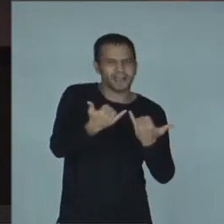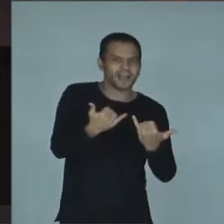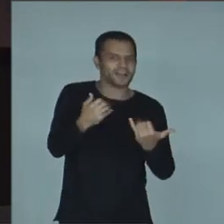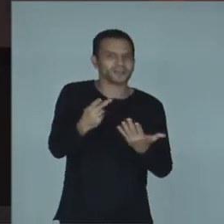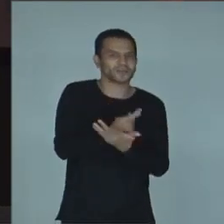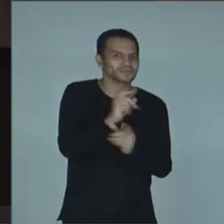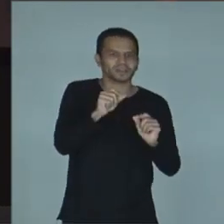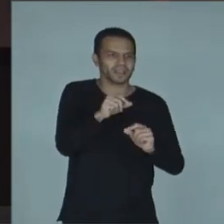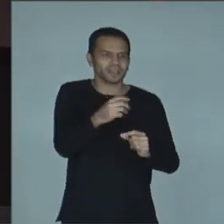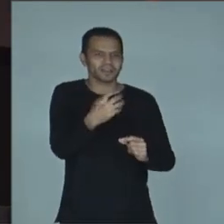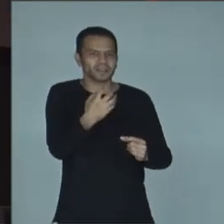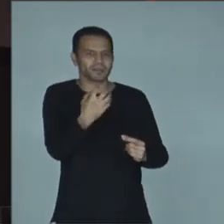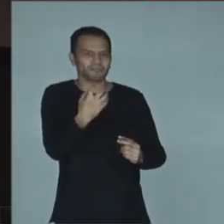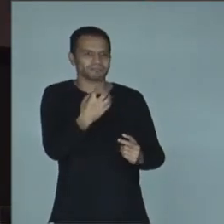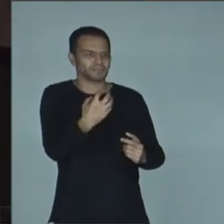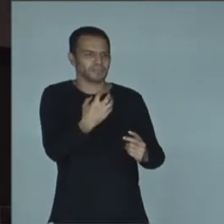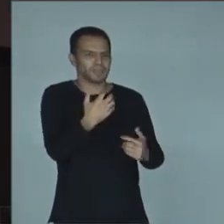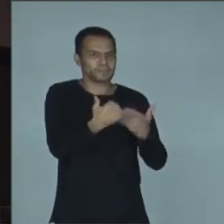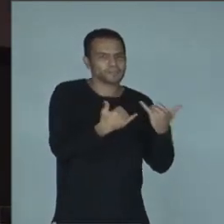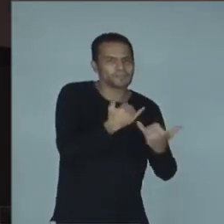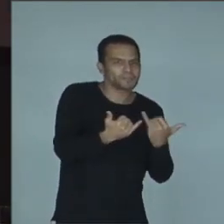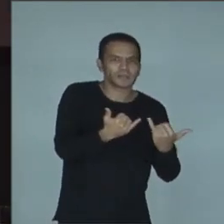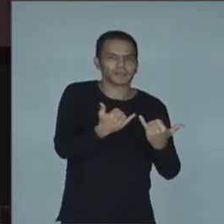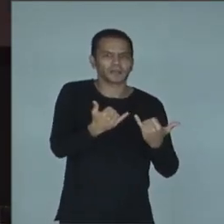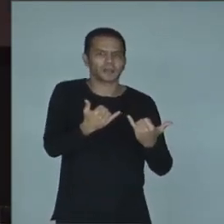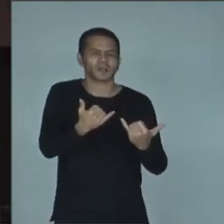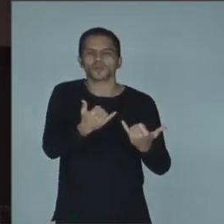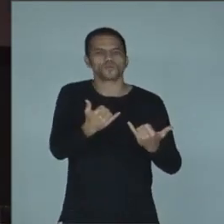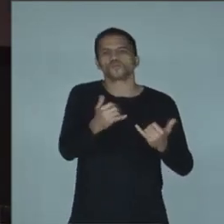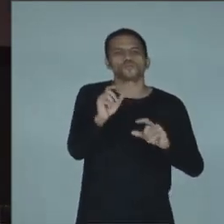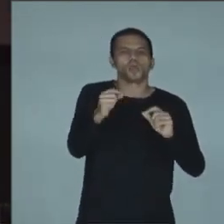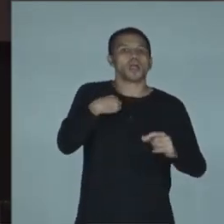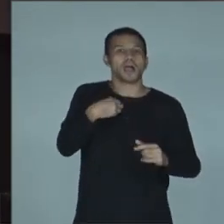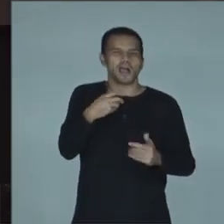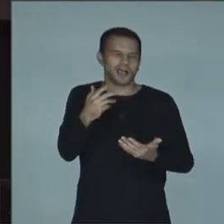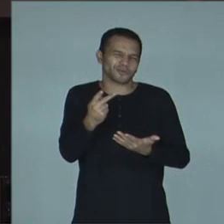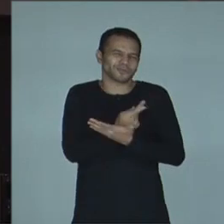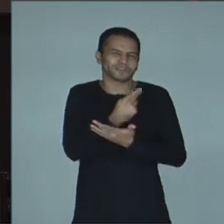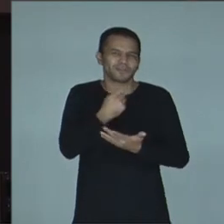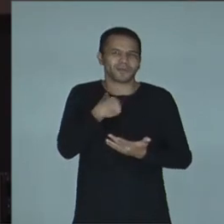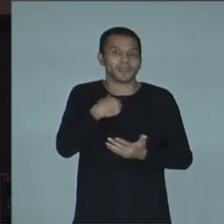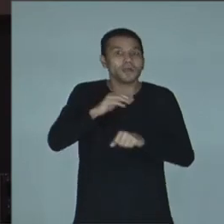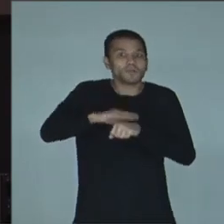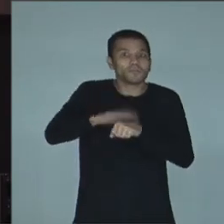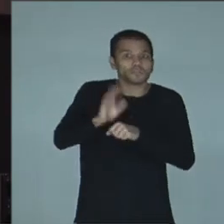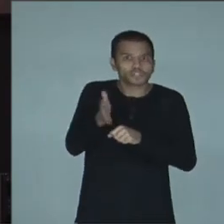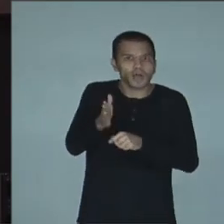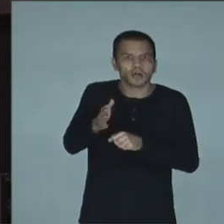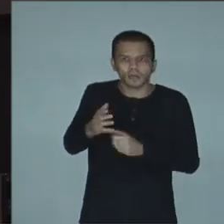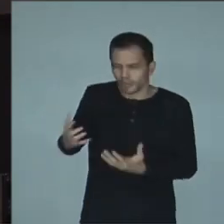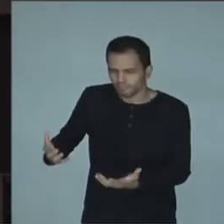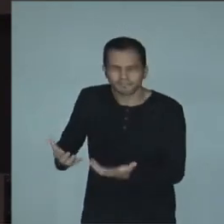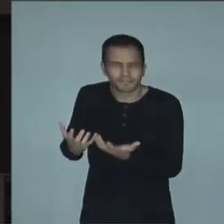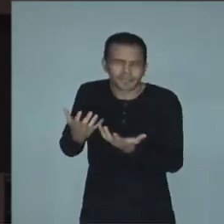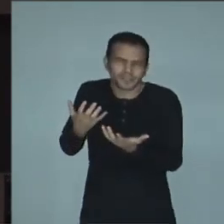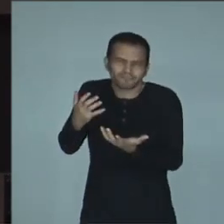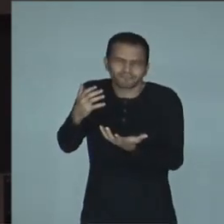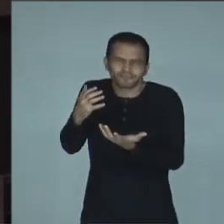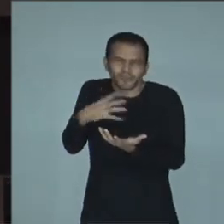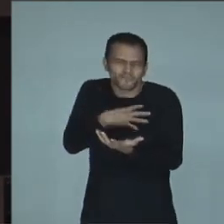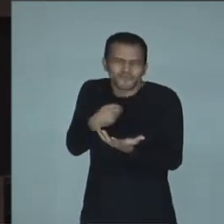e eles não te morderem a cara eu queria falar pelo amor de Deus onde eu peguei um leãozinho na mão um leãozinho